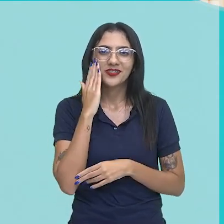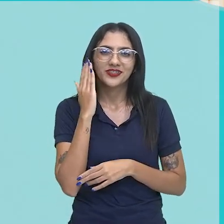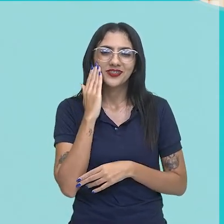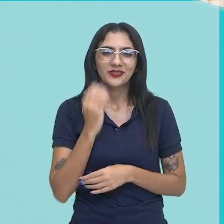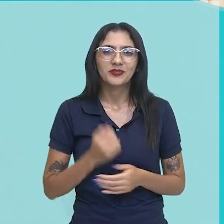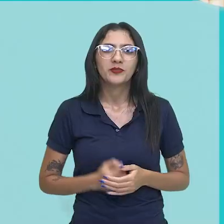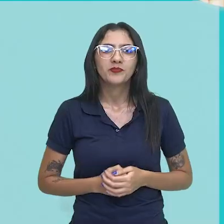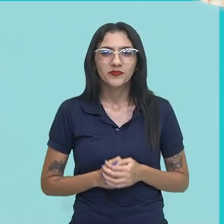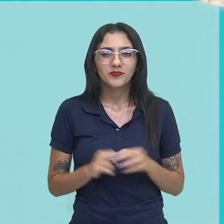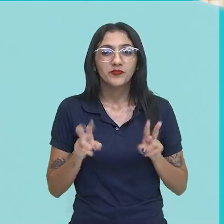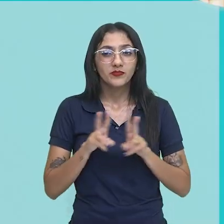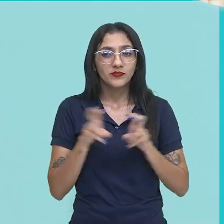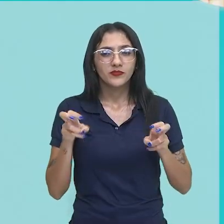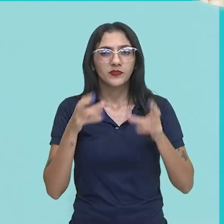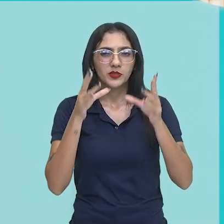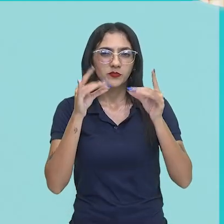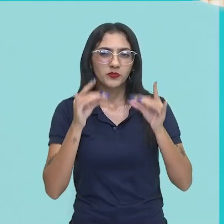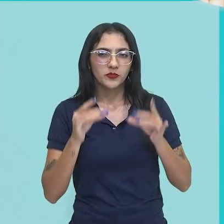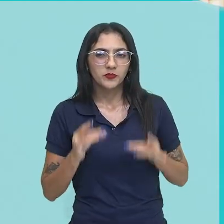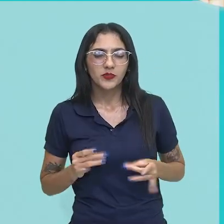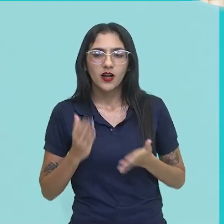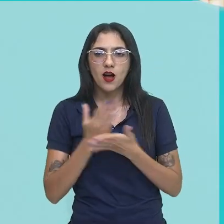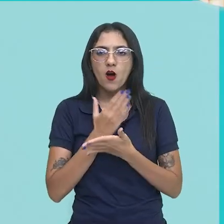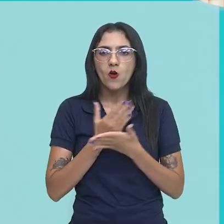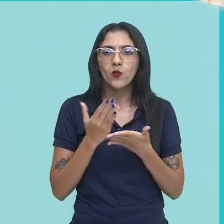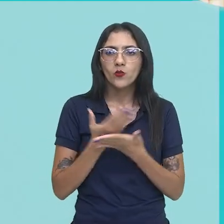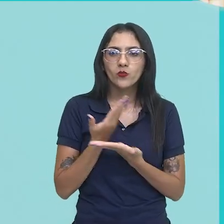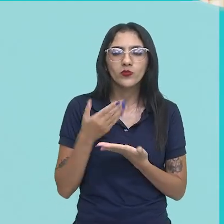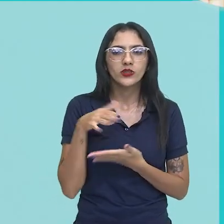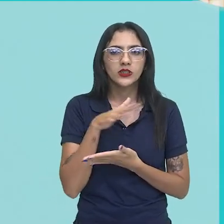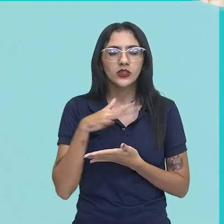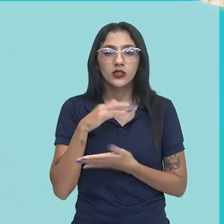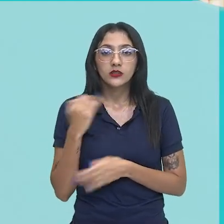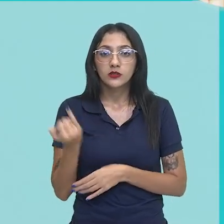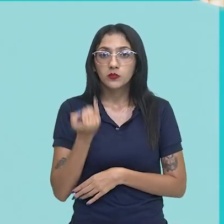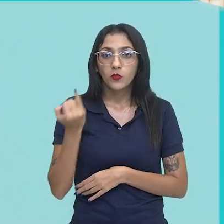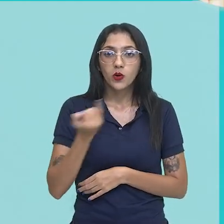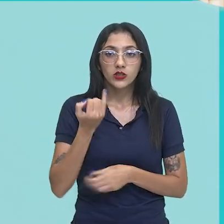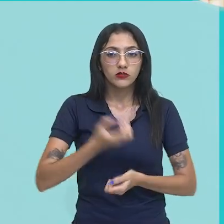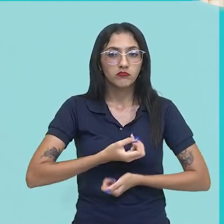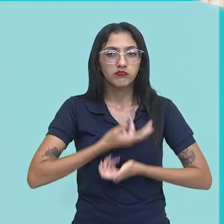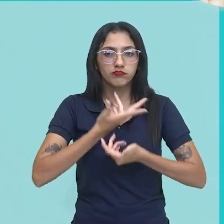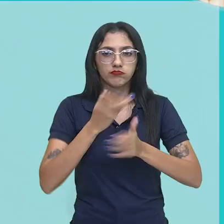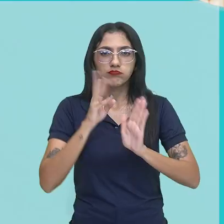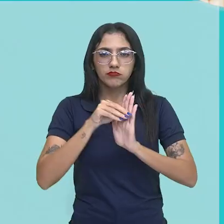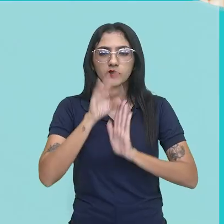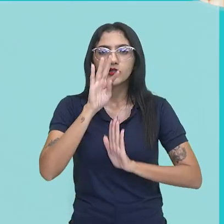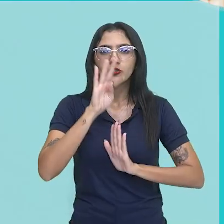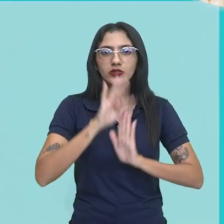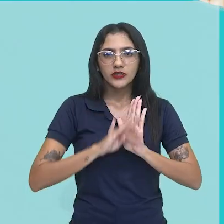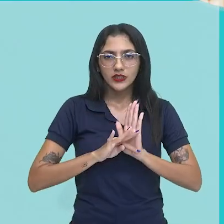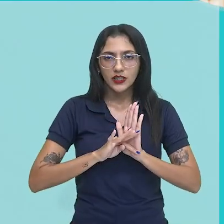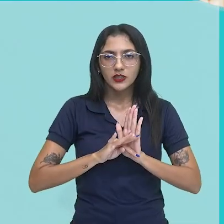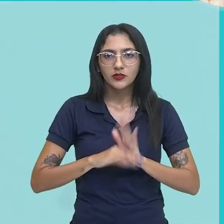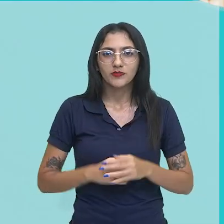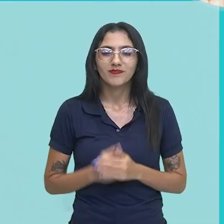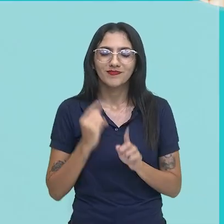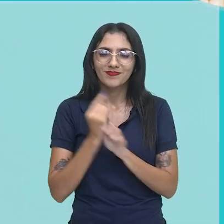compreendido. Trabalhamos alguns dos recursos expressivos, né, dos textos.